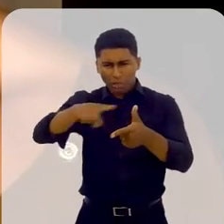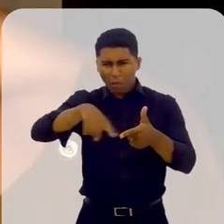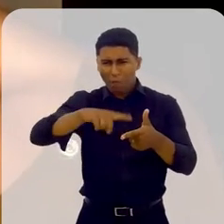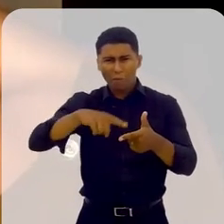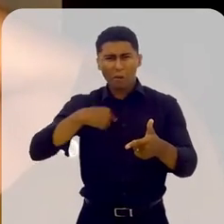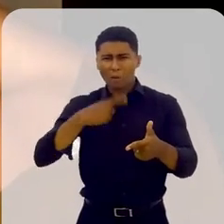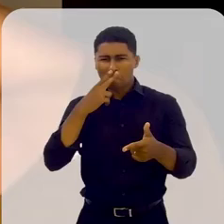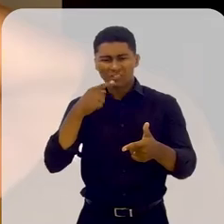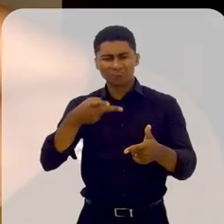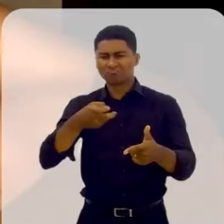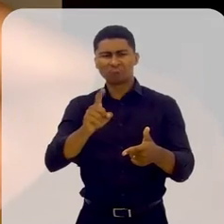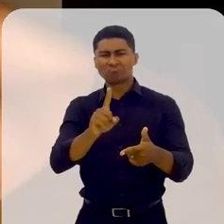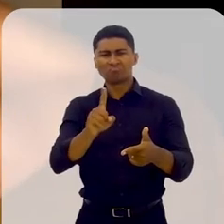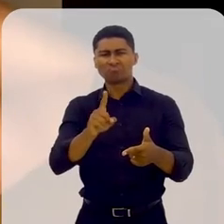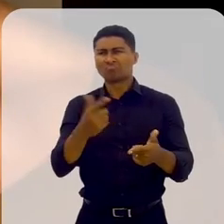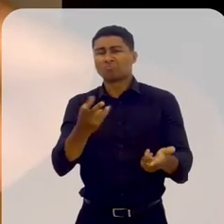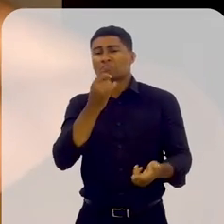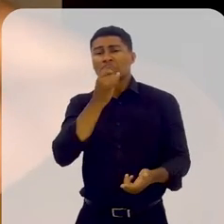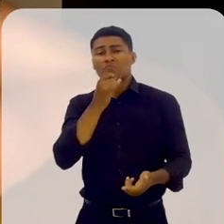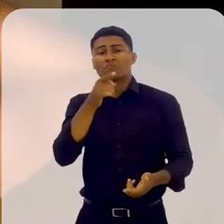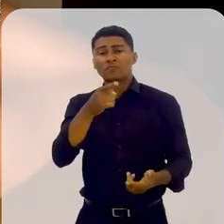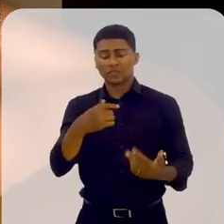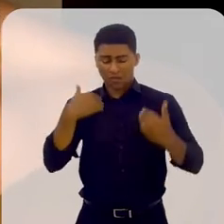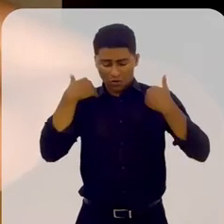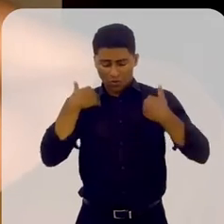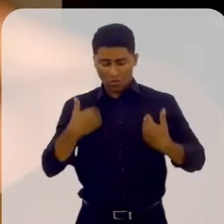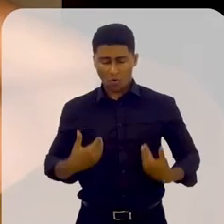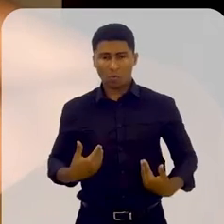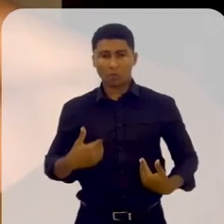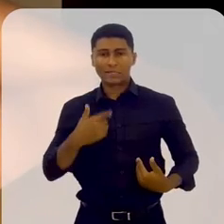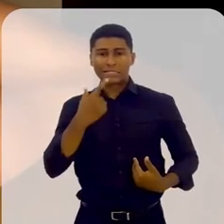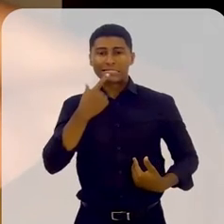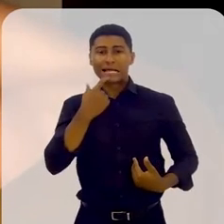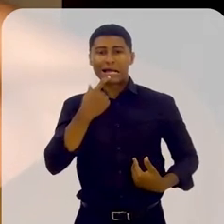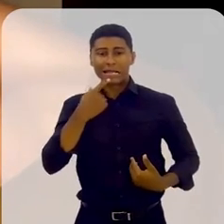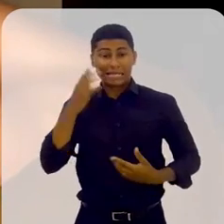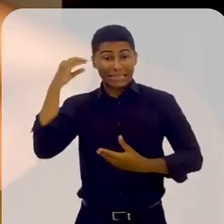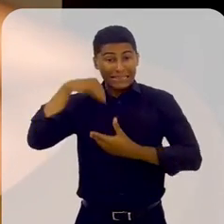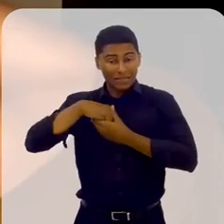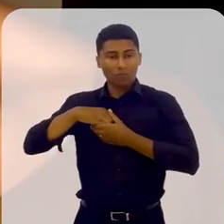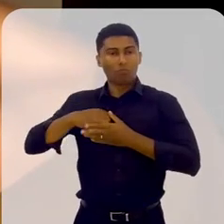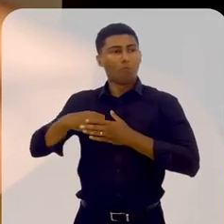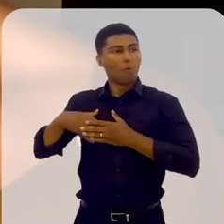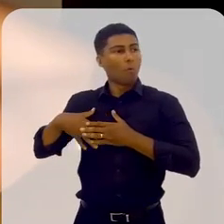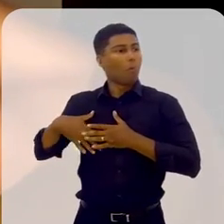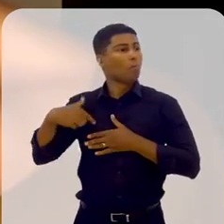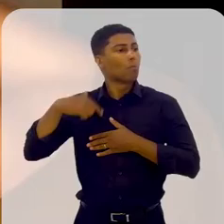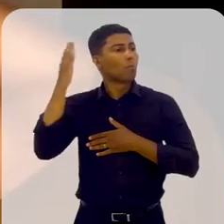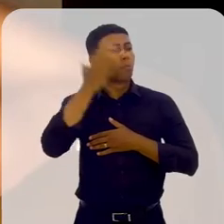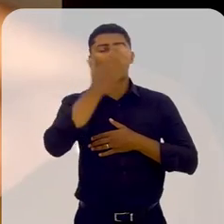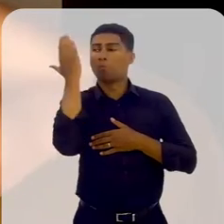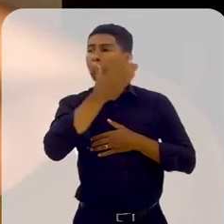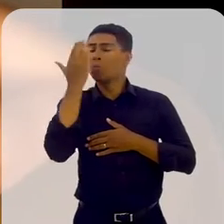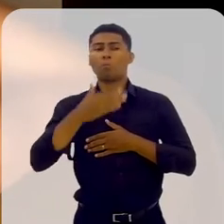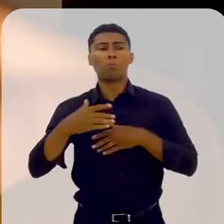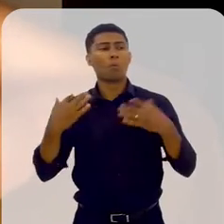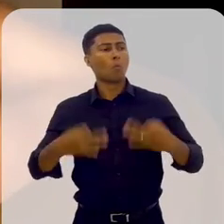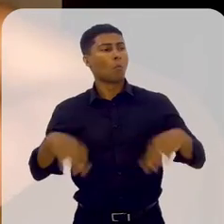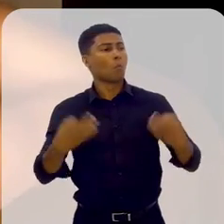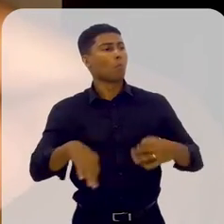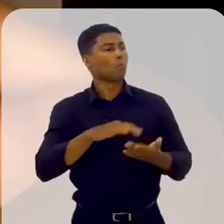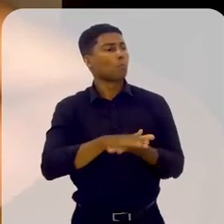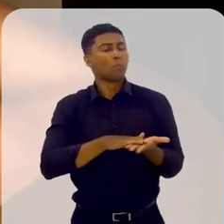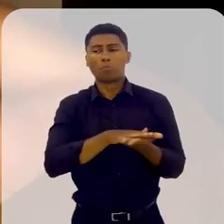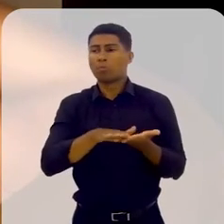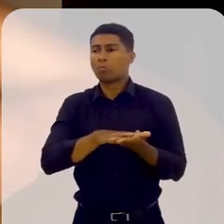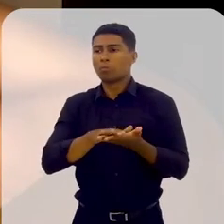ele existe? Se você tem uma hemorragia interna e você não vê, você tem a possibilidade, caso você não tenha consequências que doam em